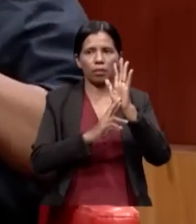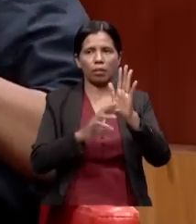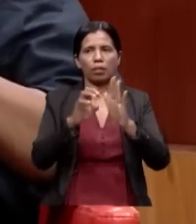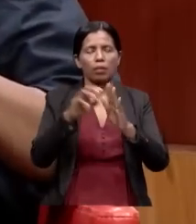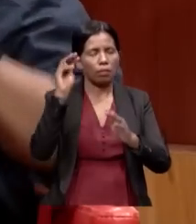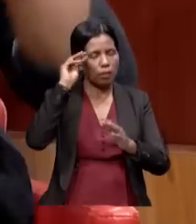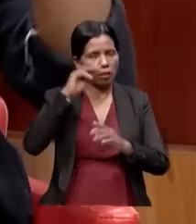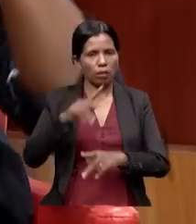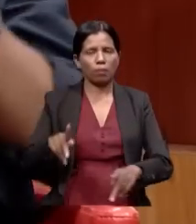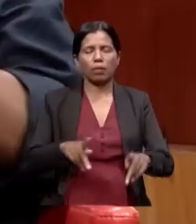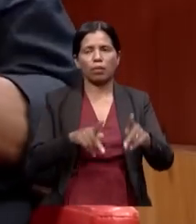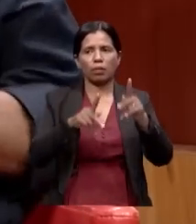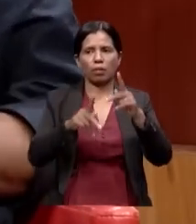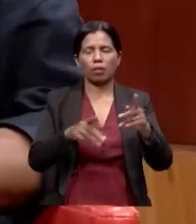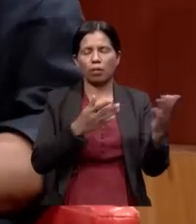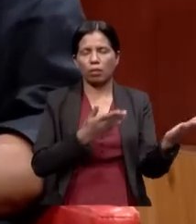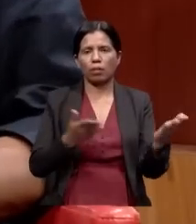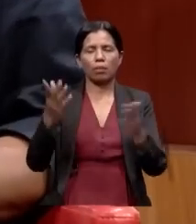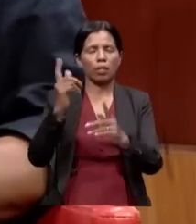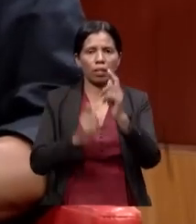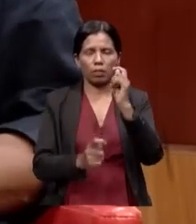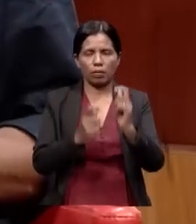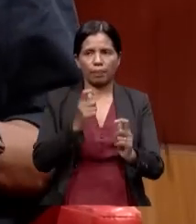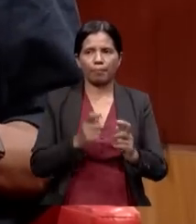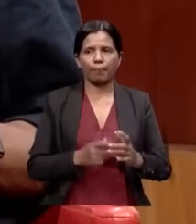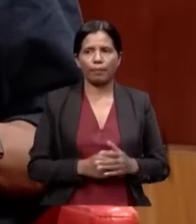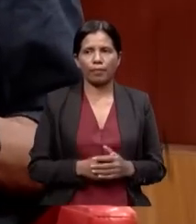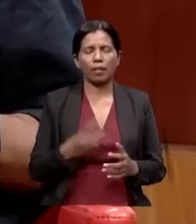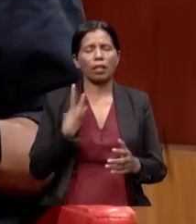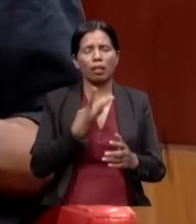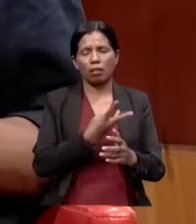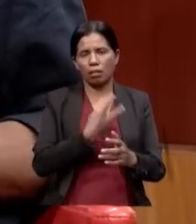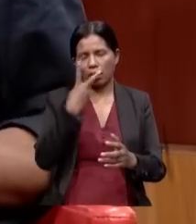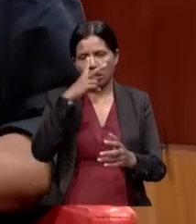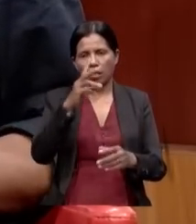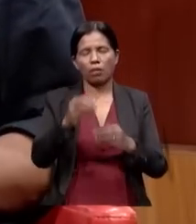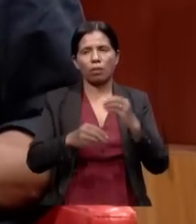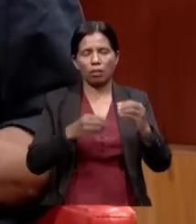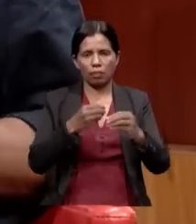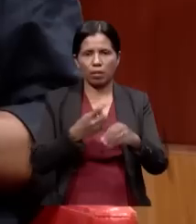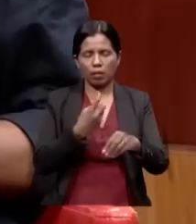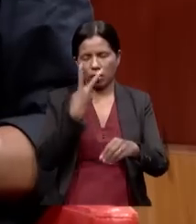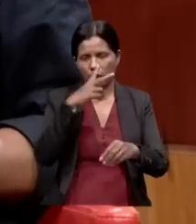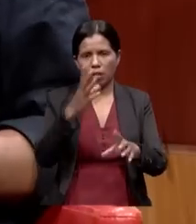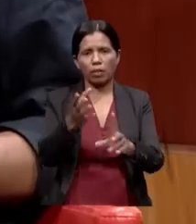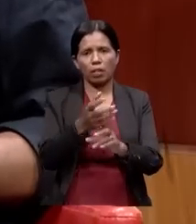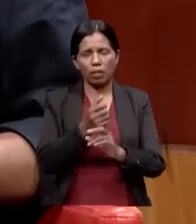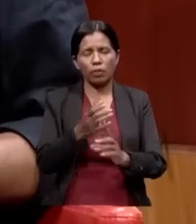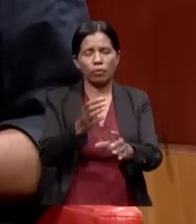Público bela halu recorre vai ia ter um recurso mas ita recona vai a situação de vai halu busca vai